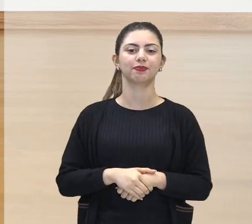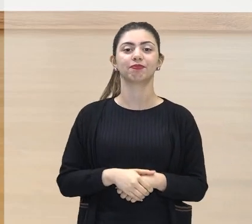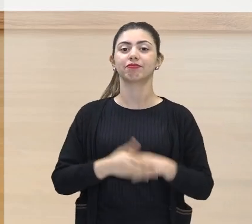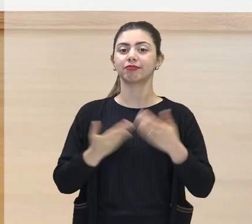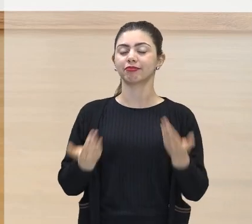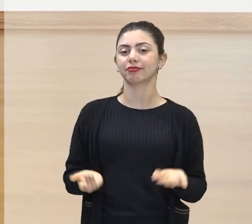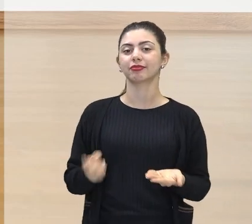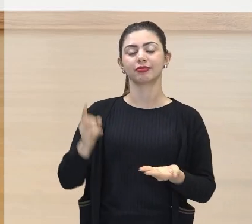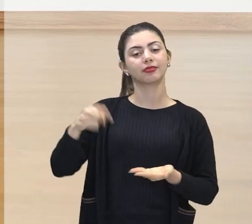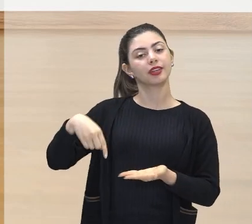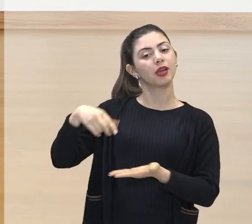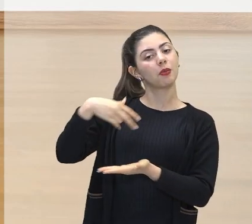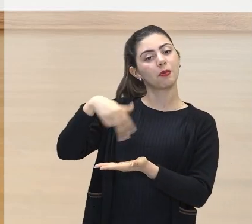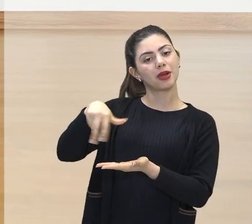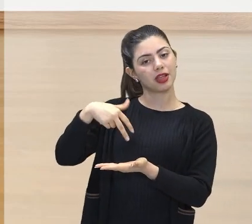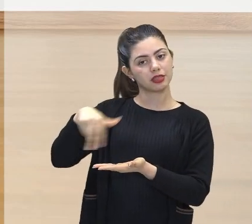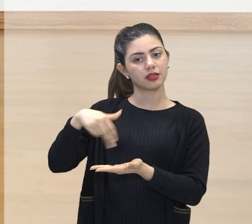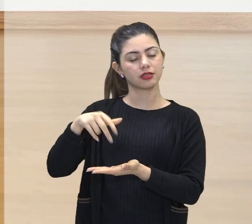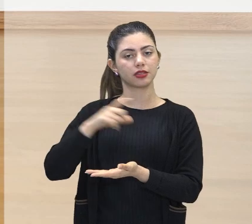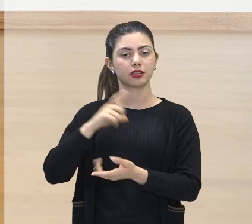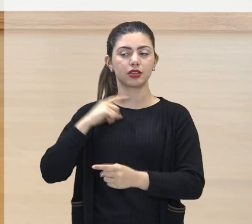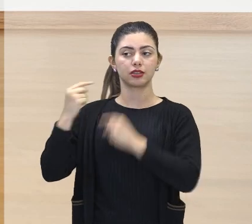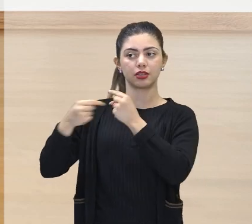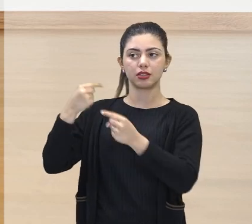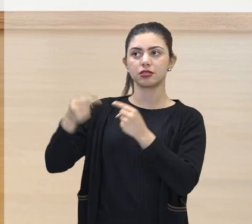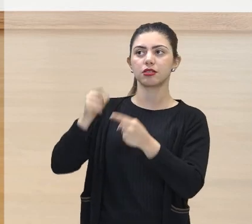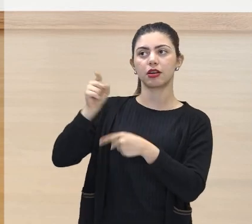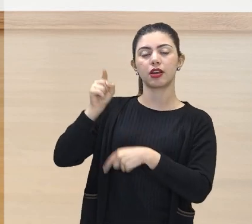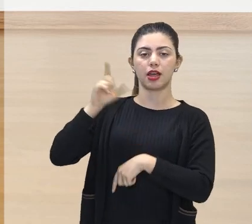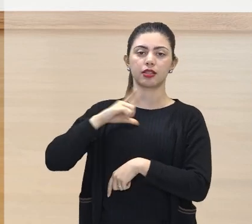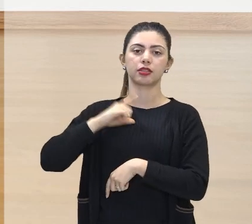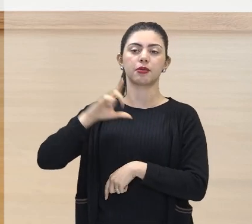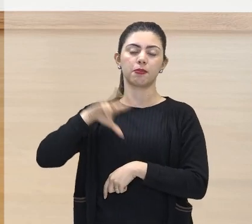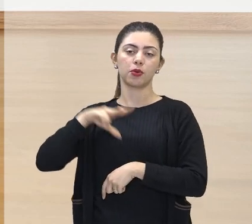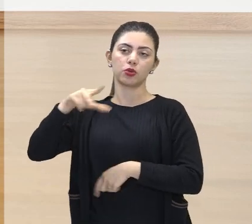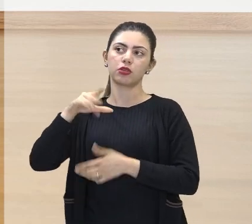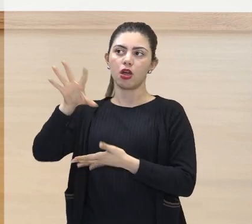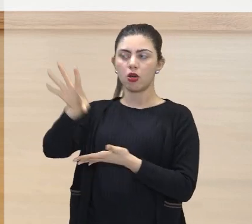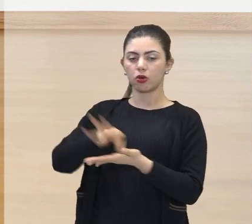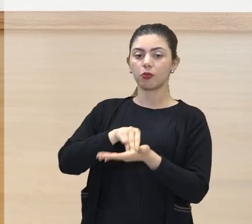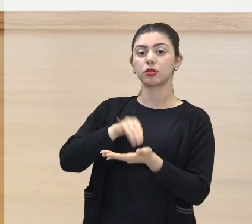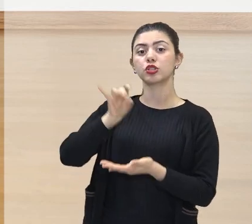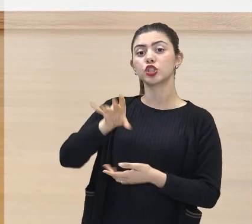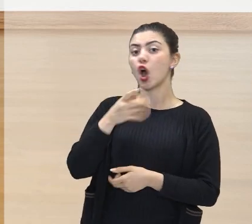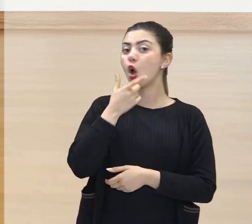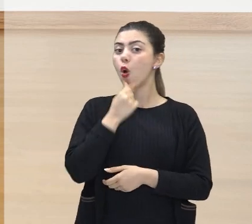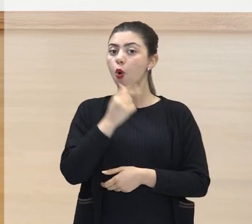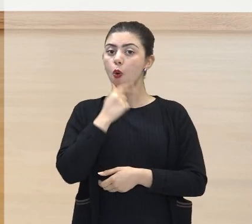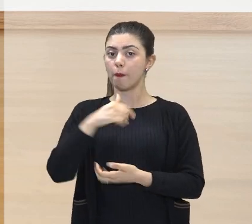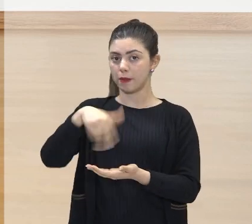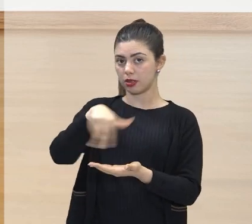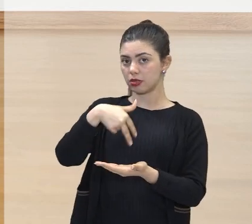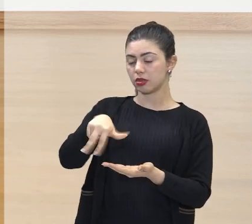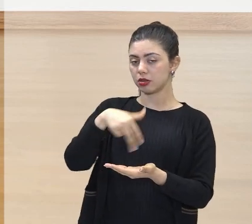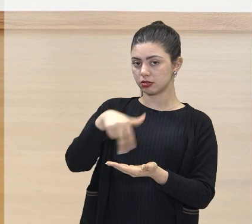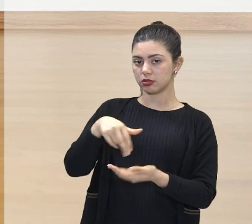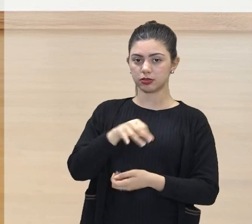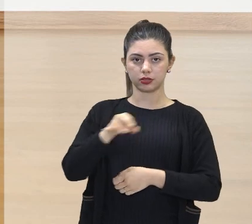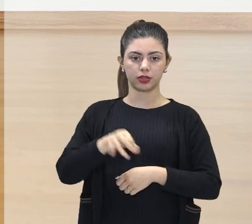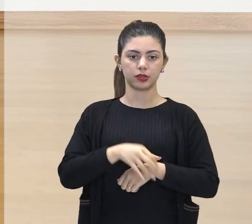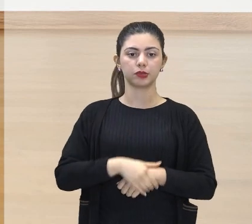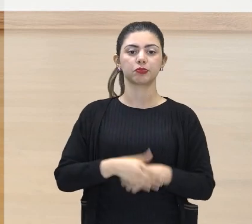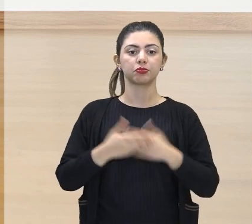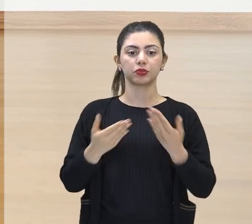uma dança inspirada em tradições portuguesas e dançadas apenas por homens ao som da gaita gaúcha.